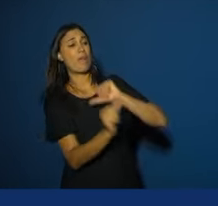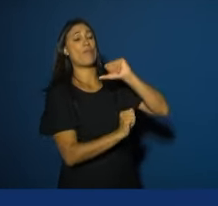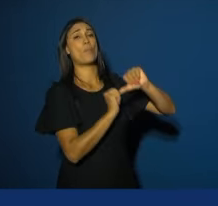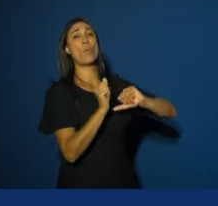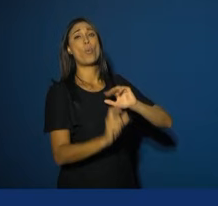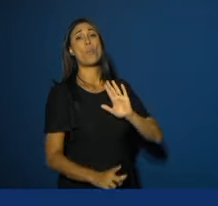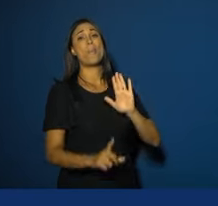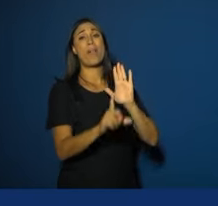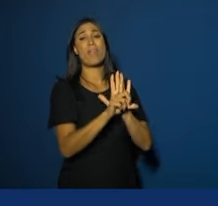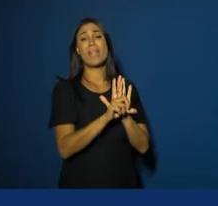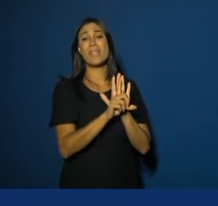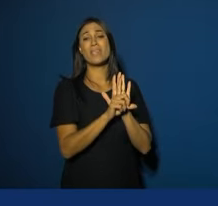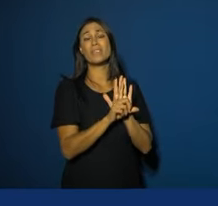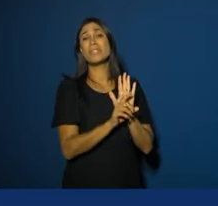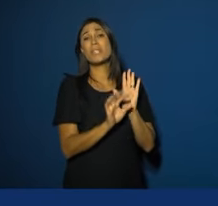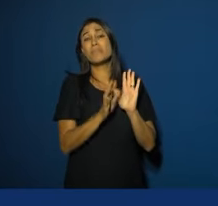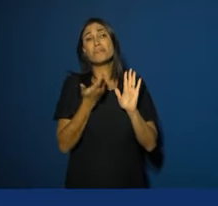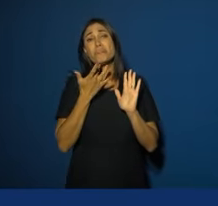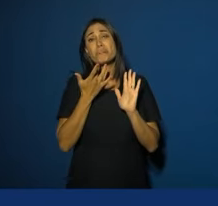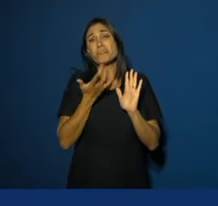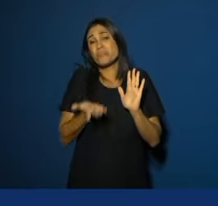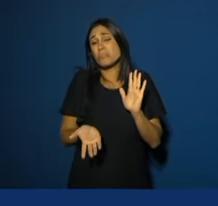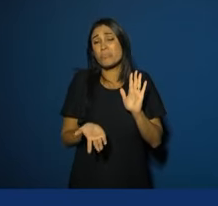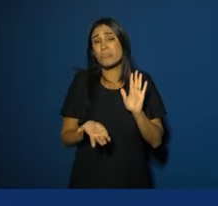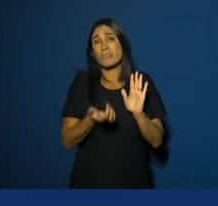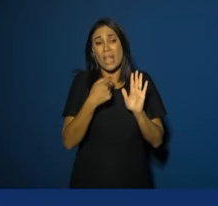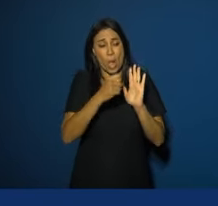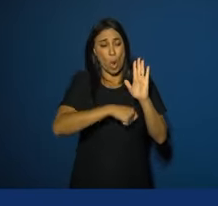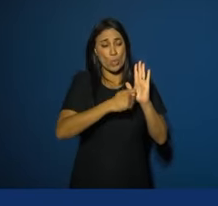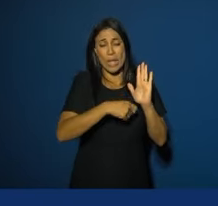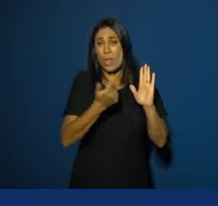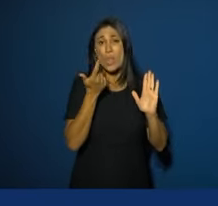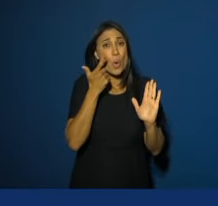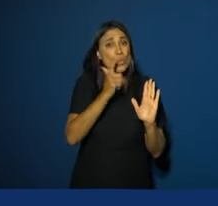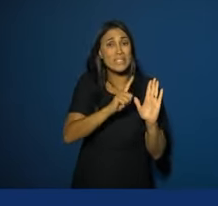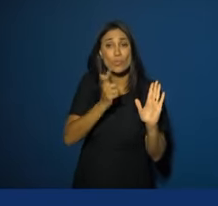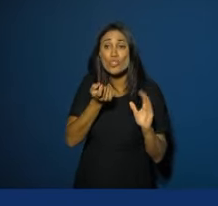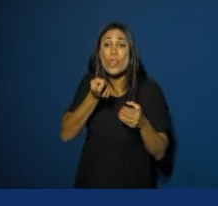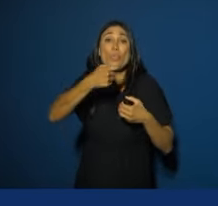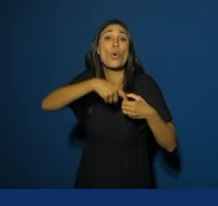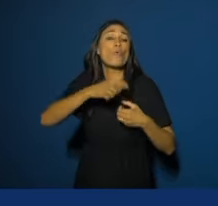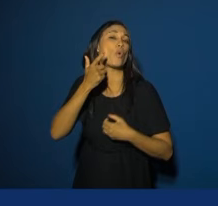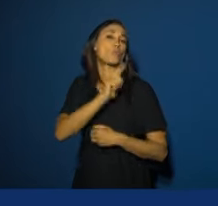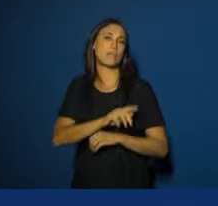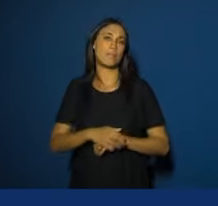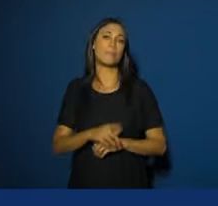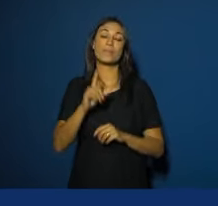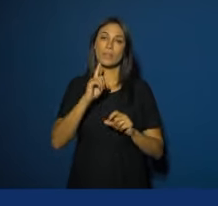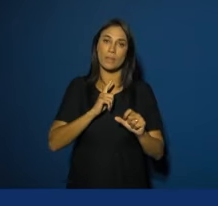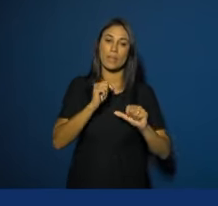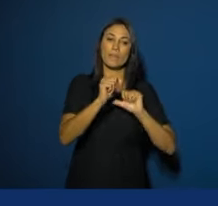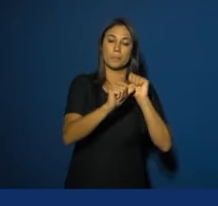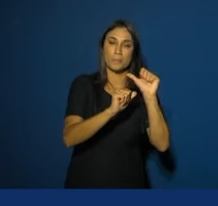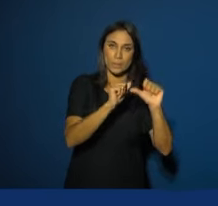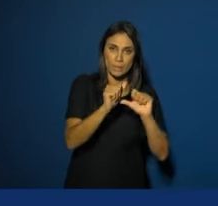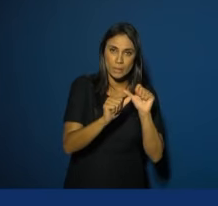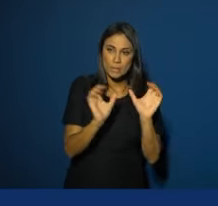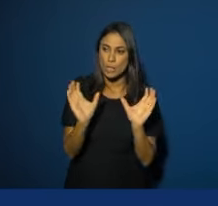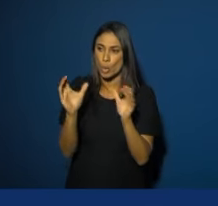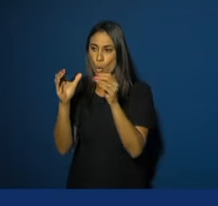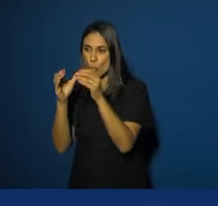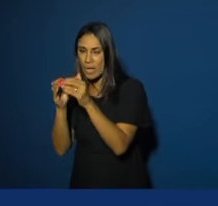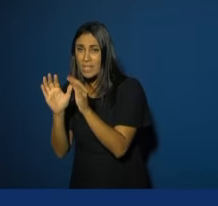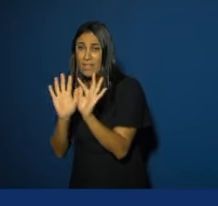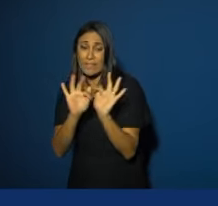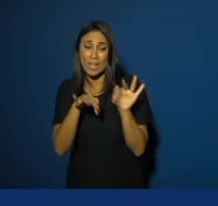em uma lei inexequível nenhum desses contratos conseguiu mesmo ser ricitos houve mudanças também no congresso e